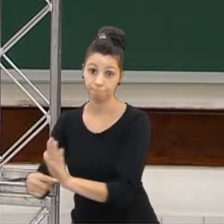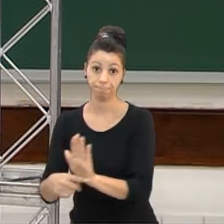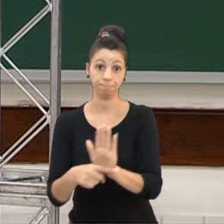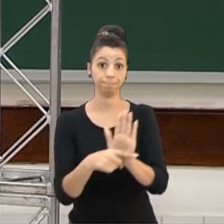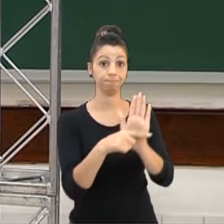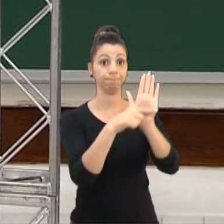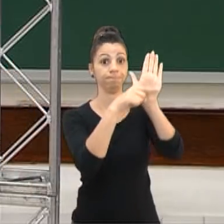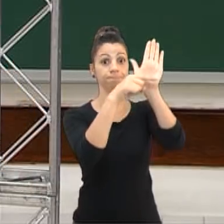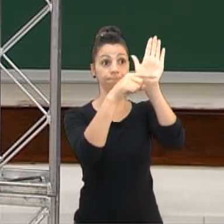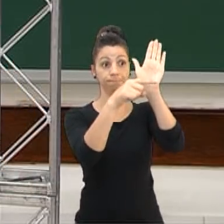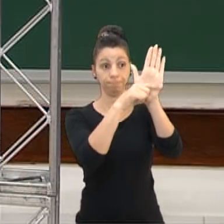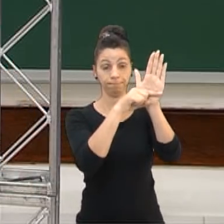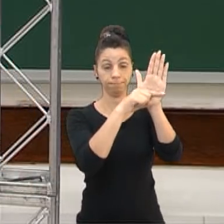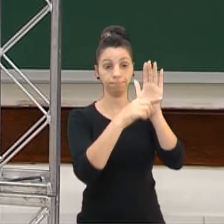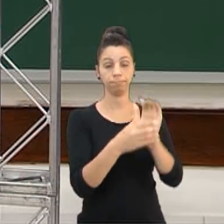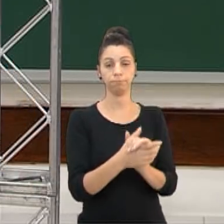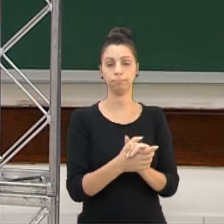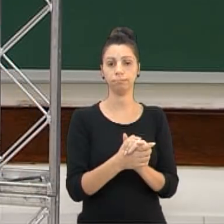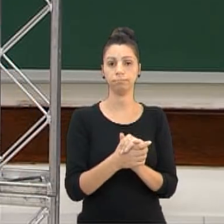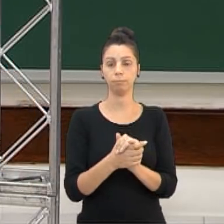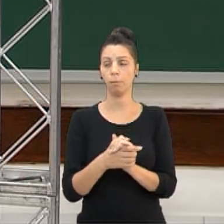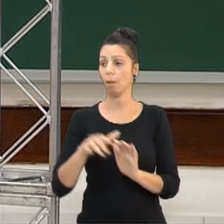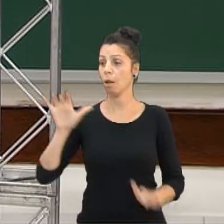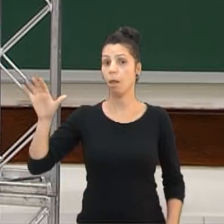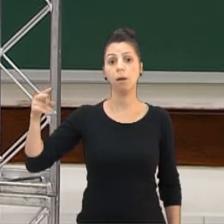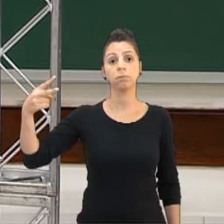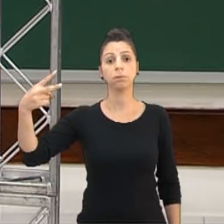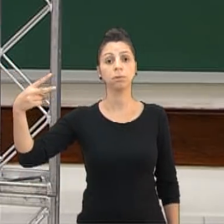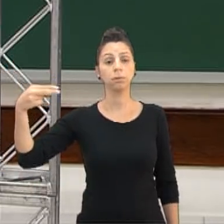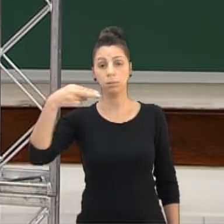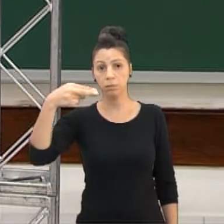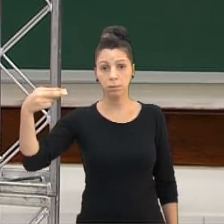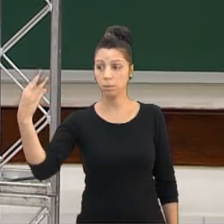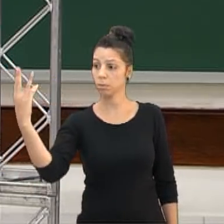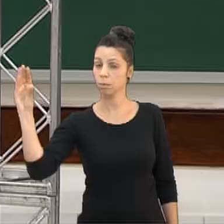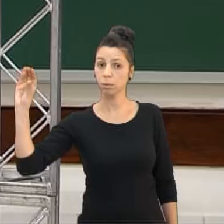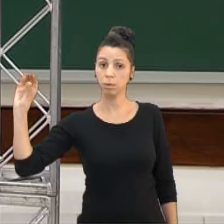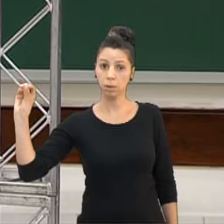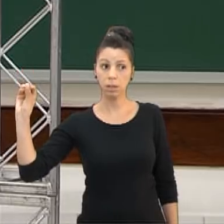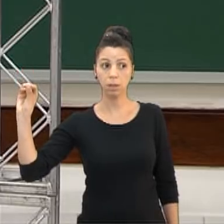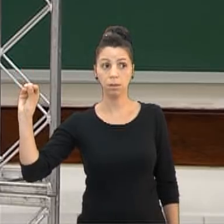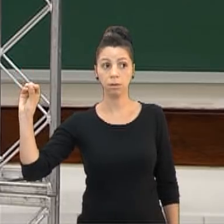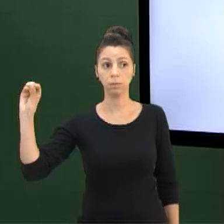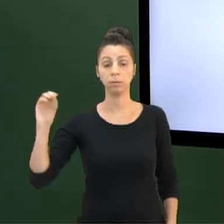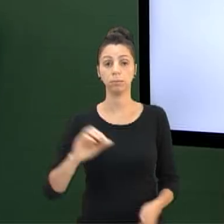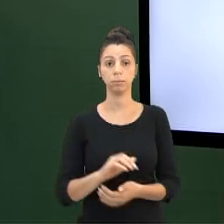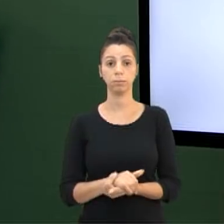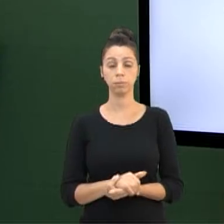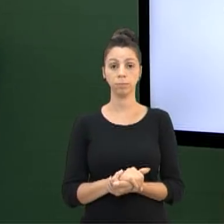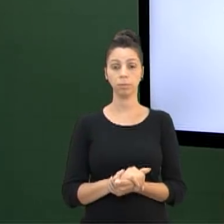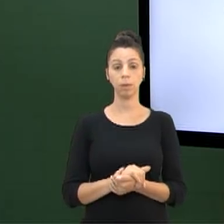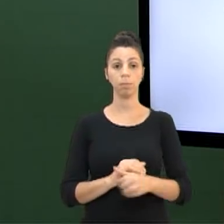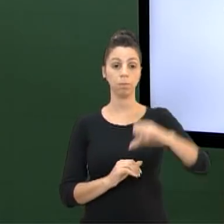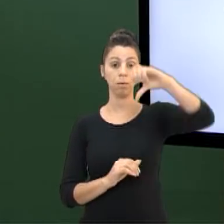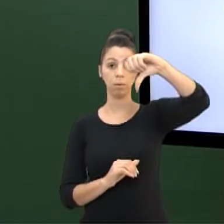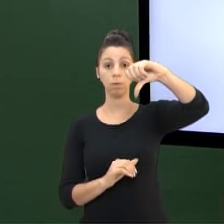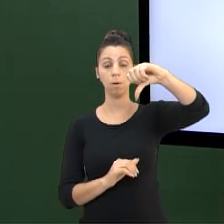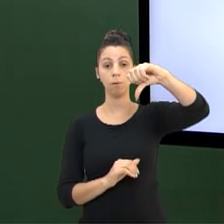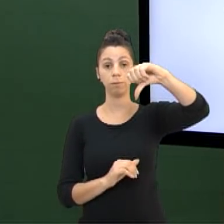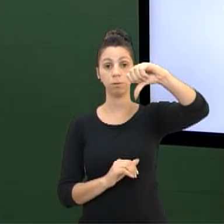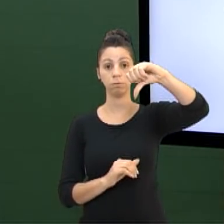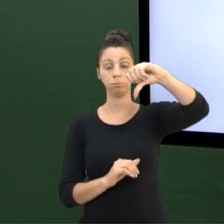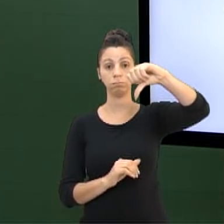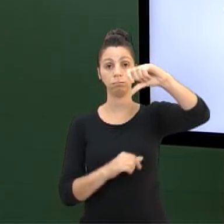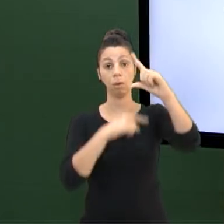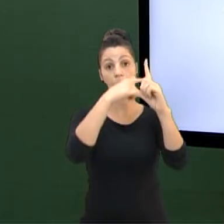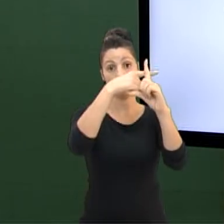30. 30, mais 9, que estava no primeiro membro, vai para o segundo, menos 9.